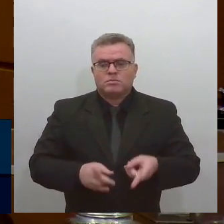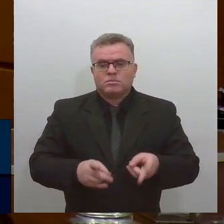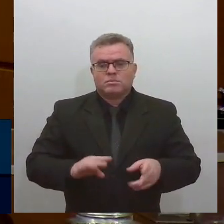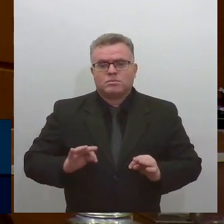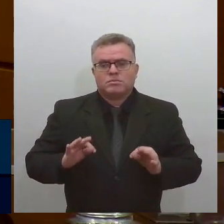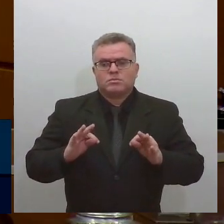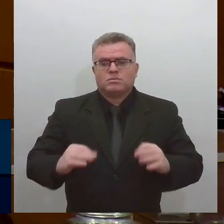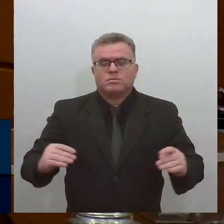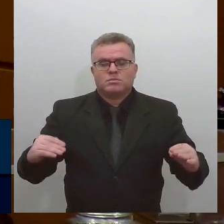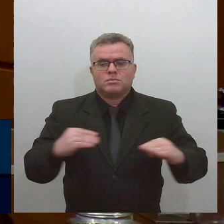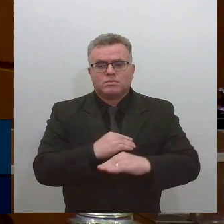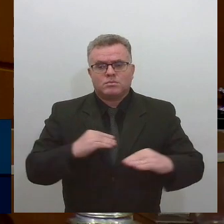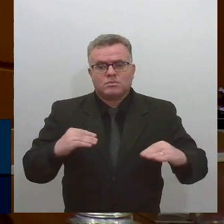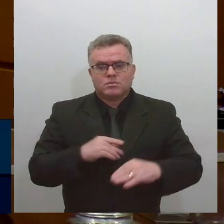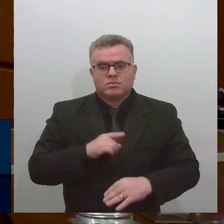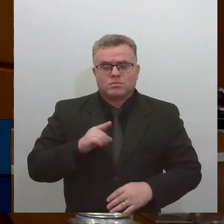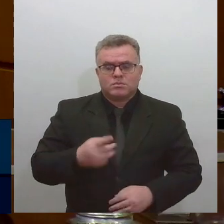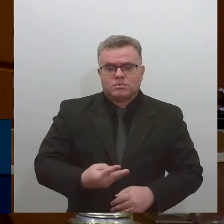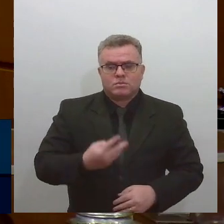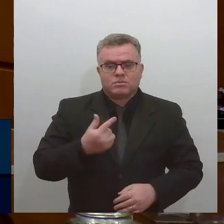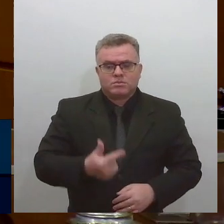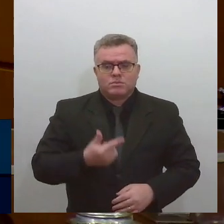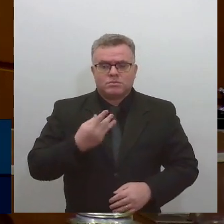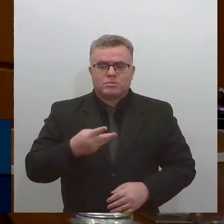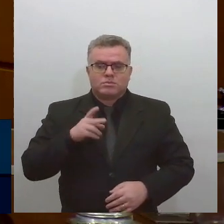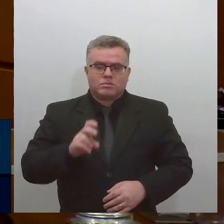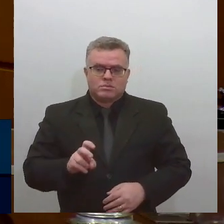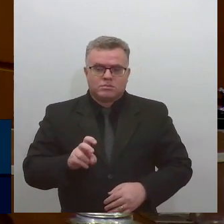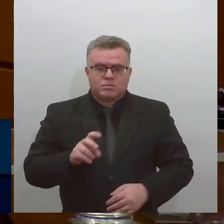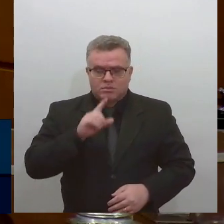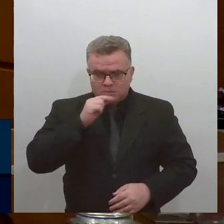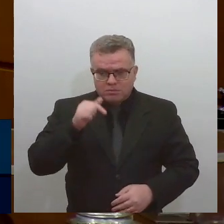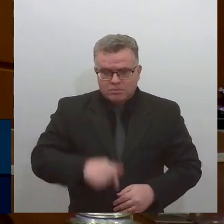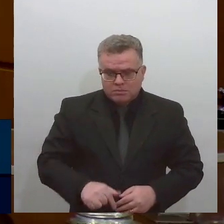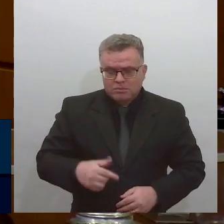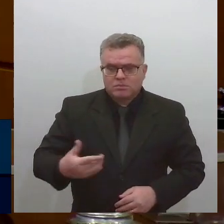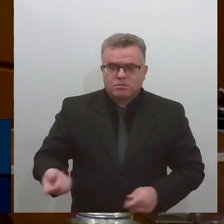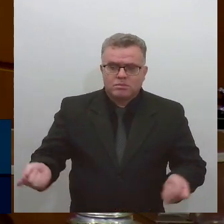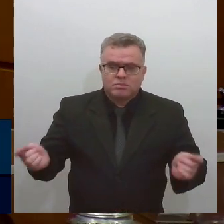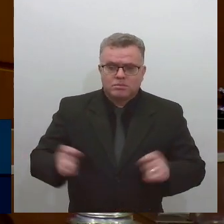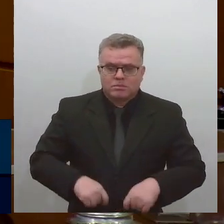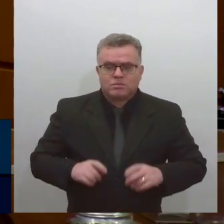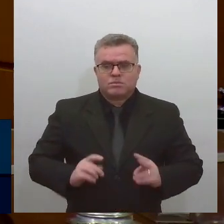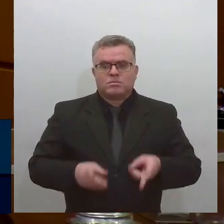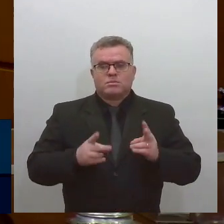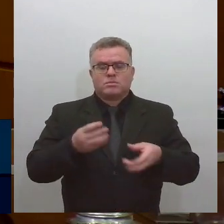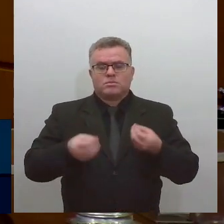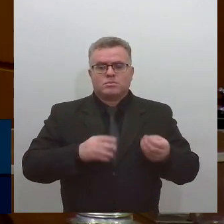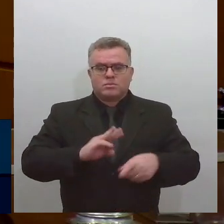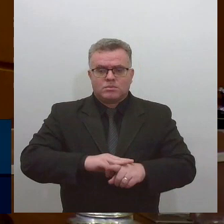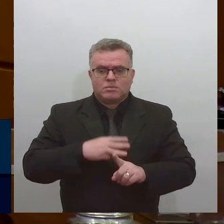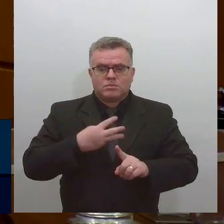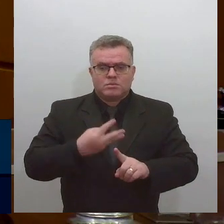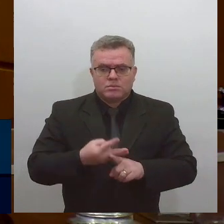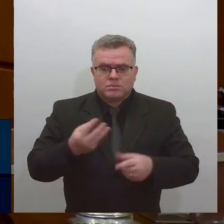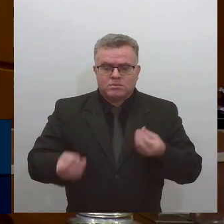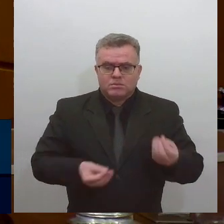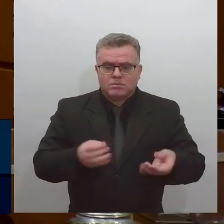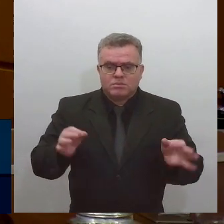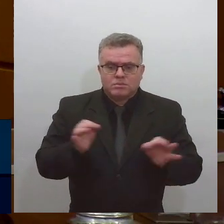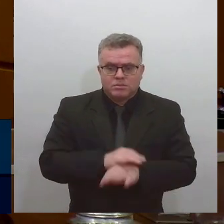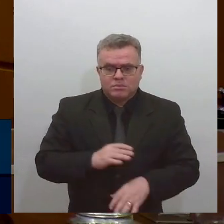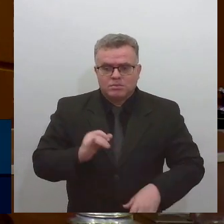em Aracaju amplia a capacidade a gente entre aspas triplica a rodovia até Itabaiana duplica e até Carira a gente